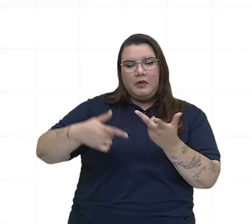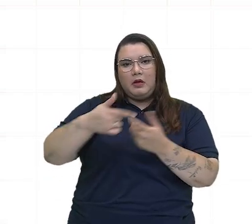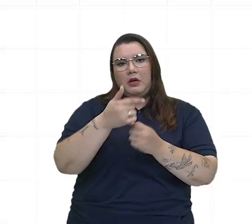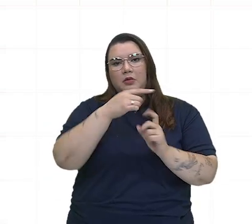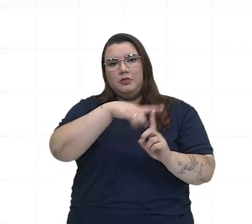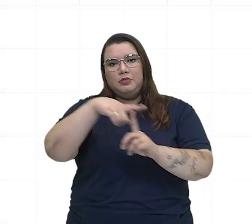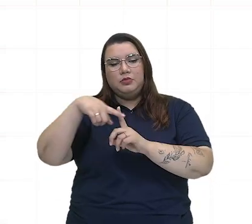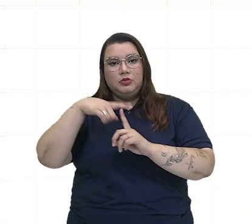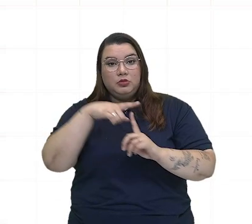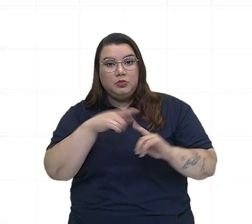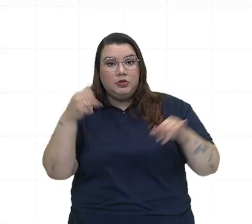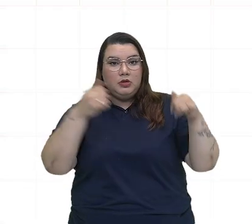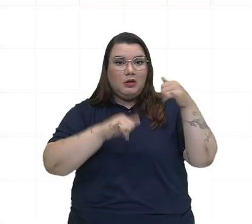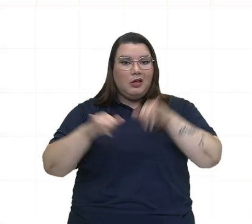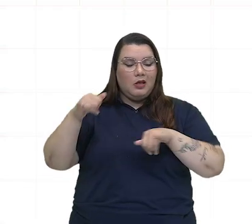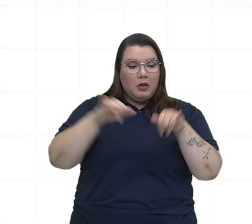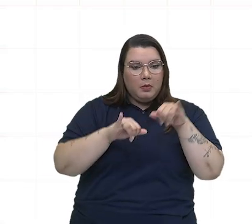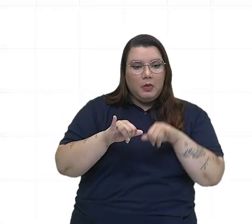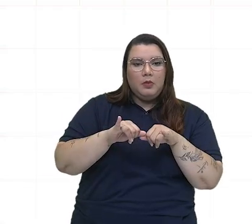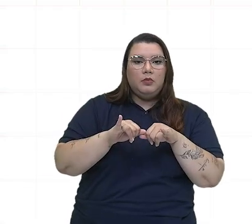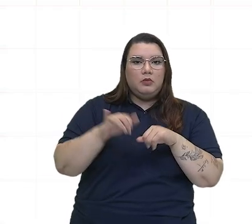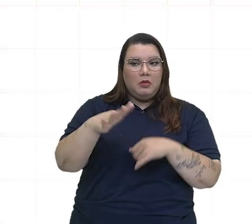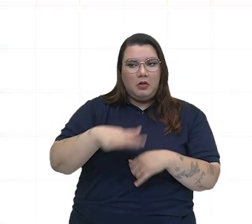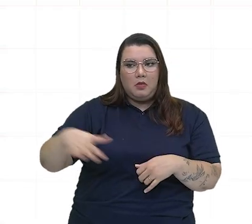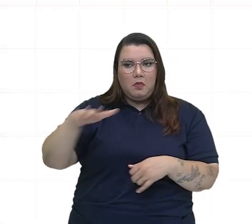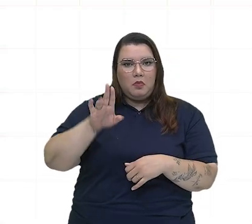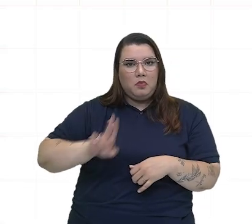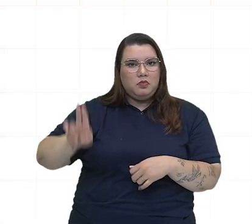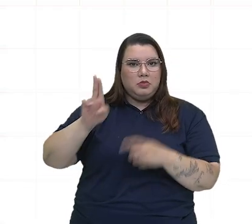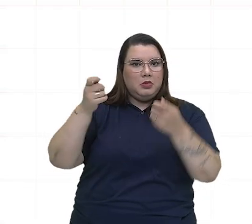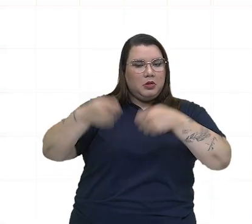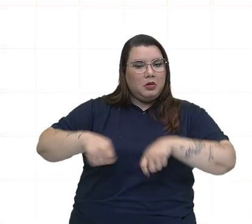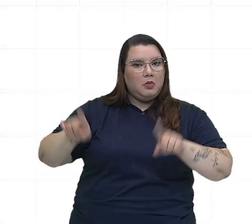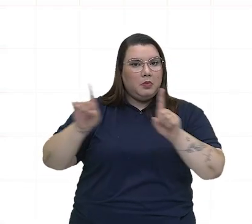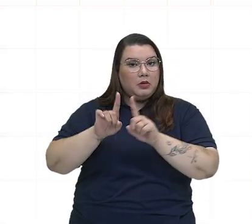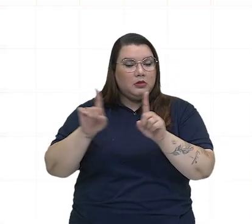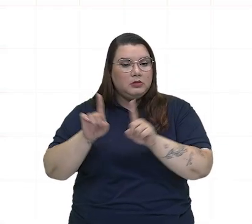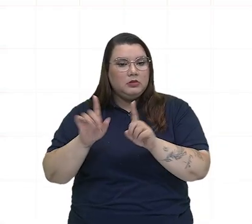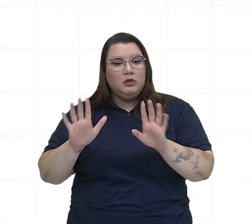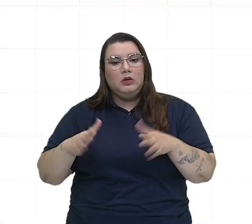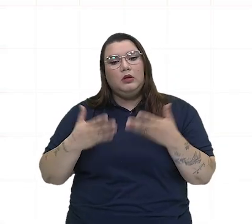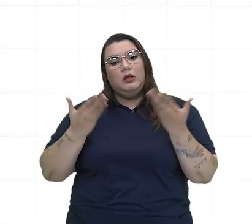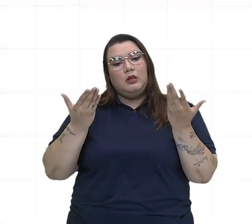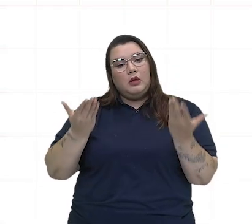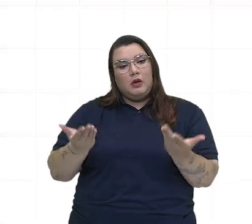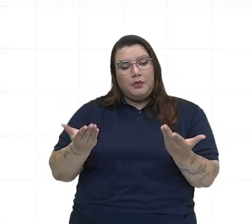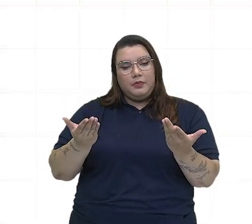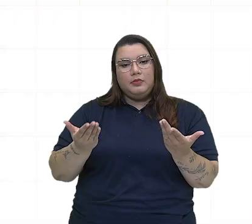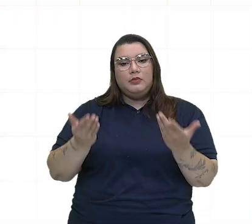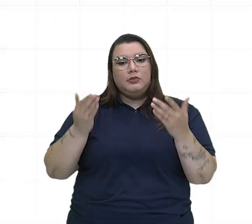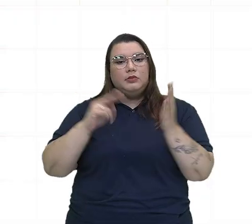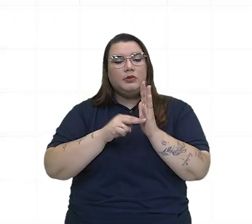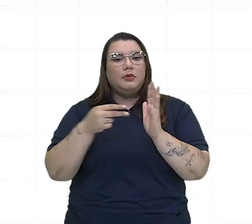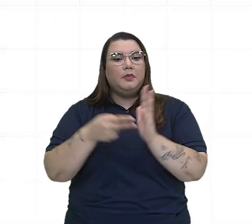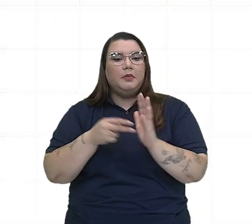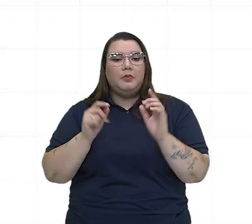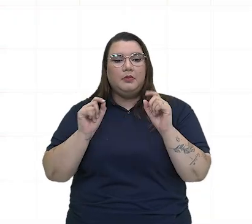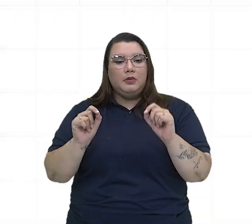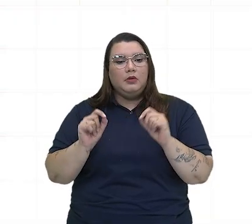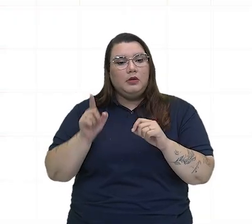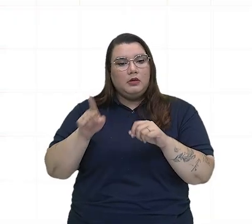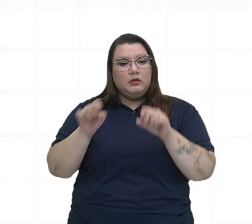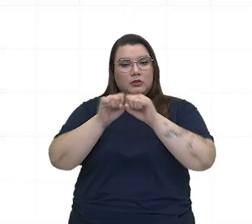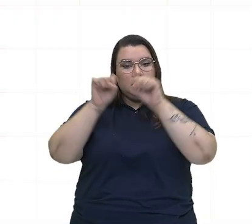de agrotóxicos nos cultivos. Então, em razão disso,